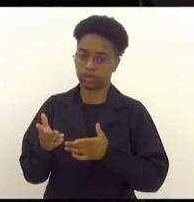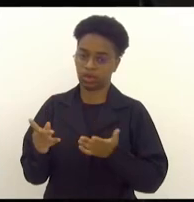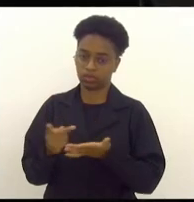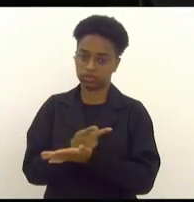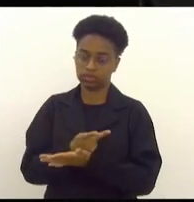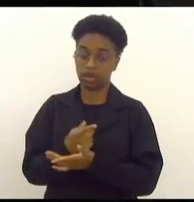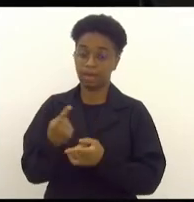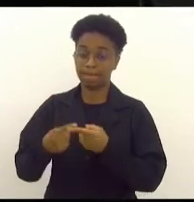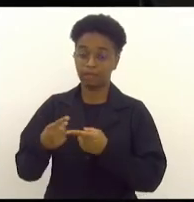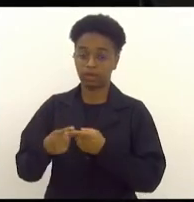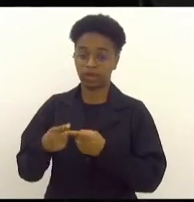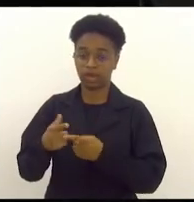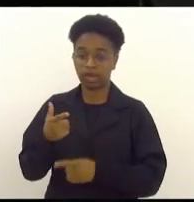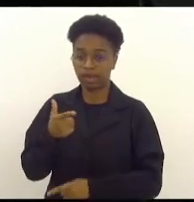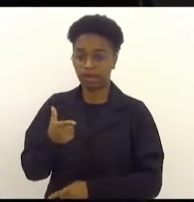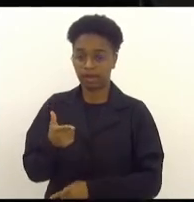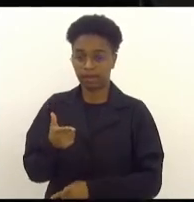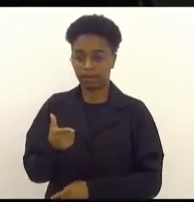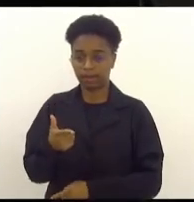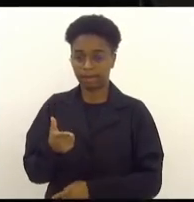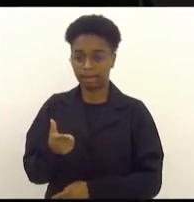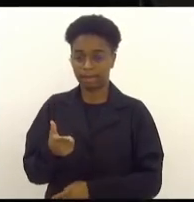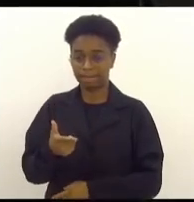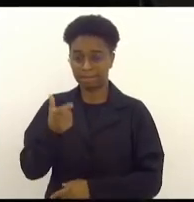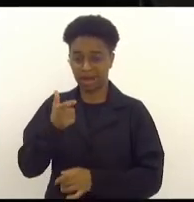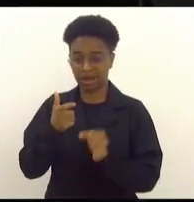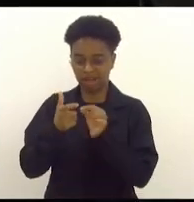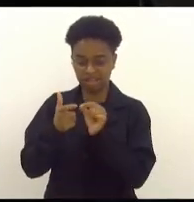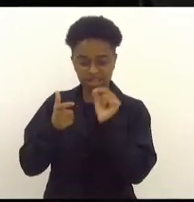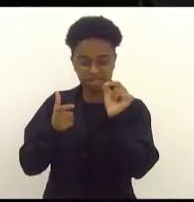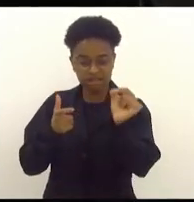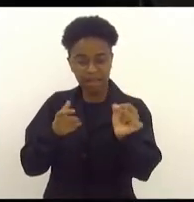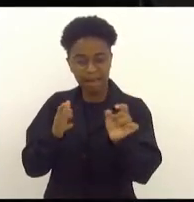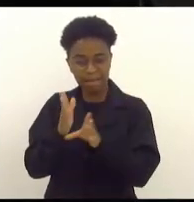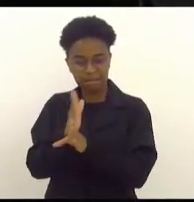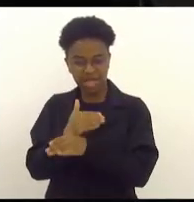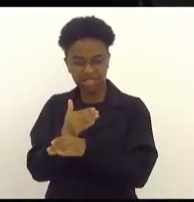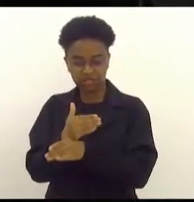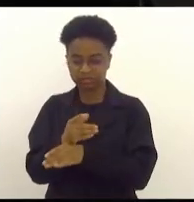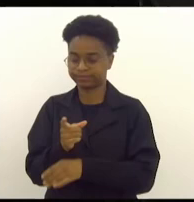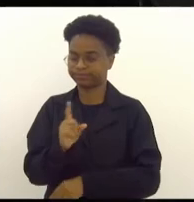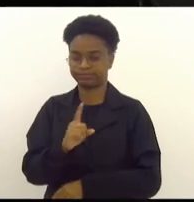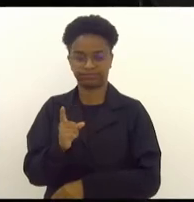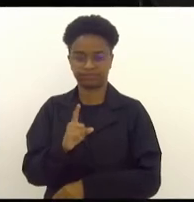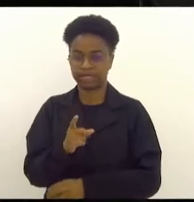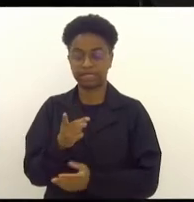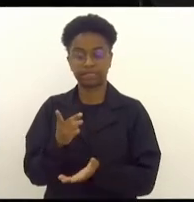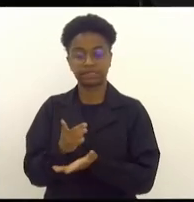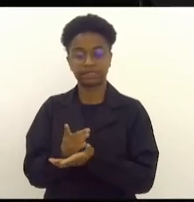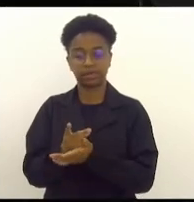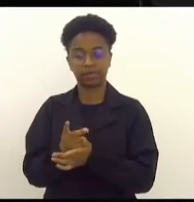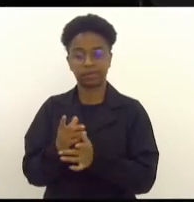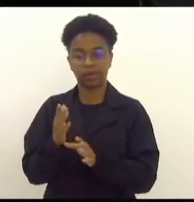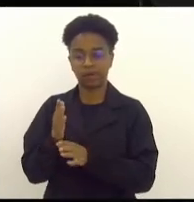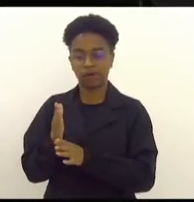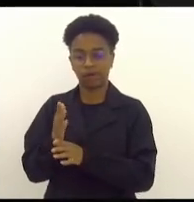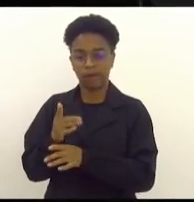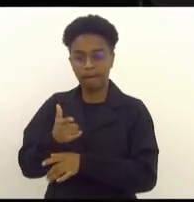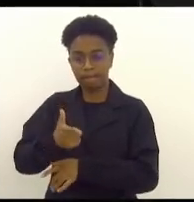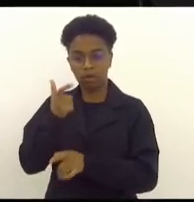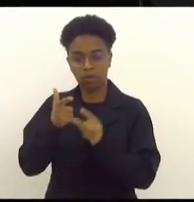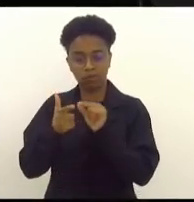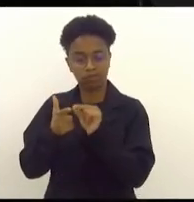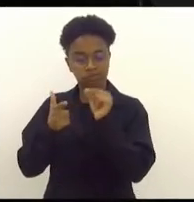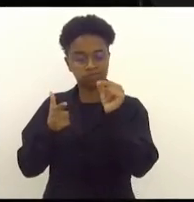a bala perdida ela Ela não é uma bala solta né ela sempre encontra um corpo com o mesmo